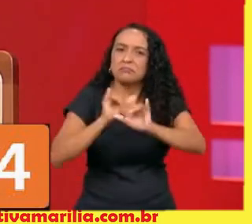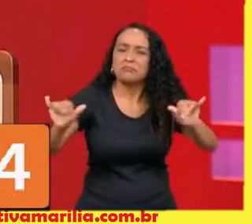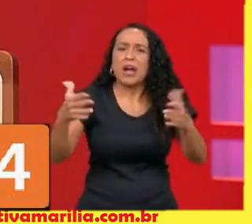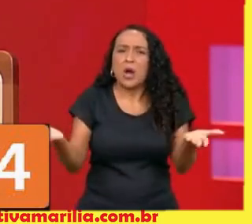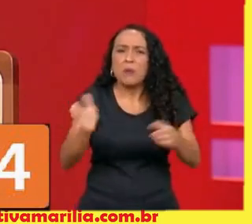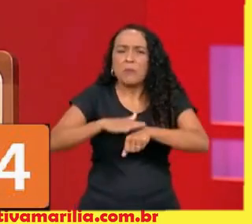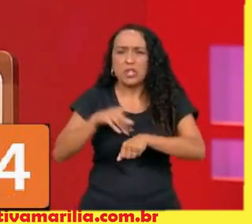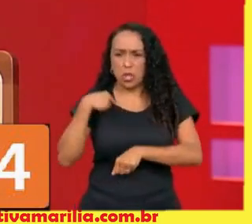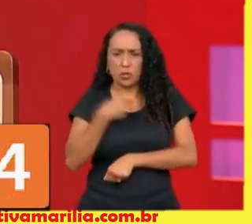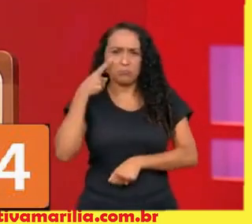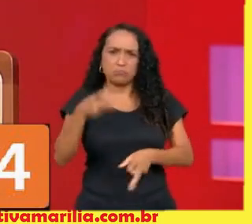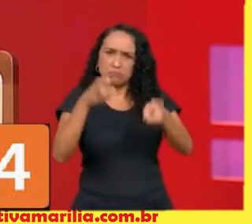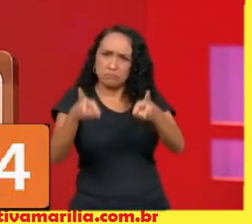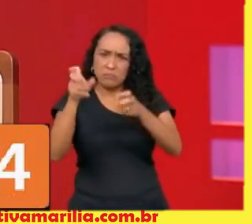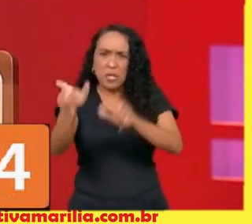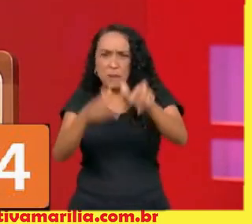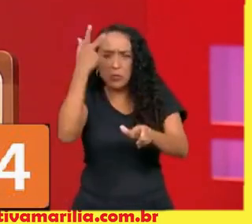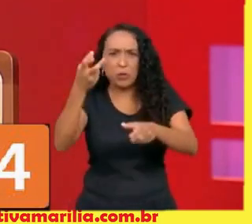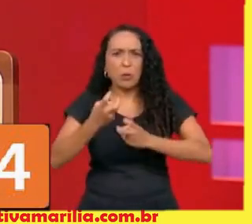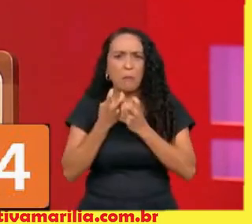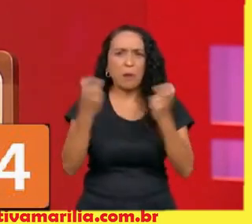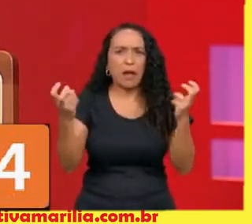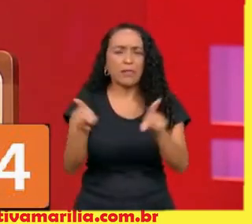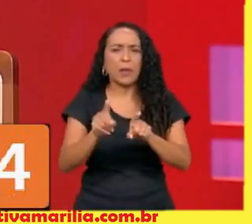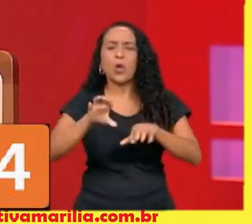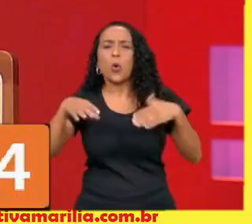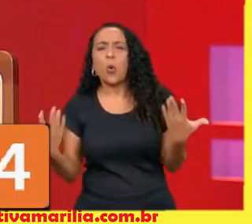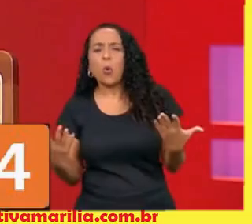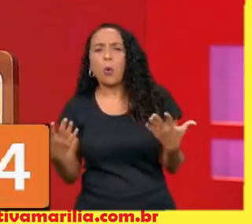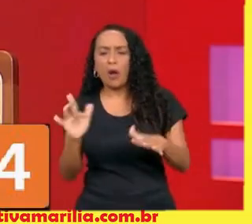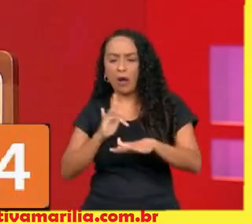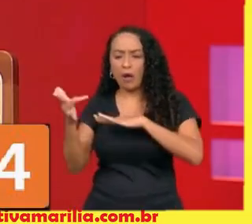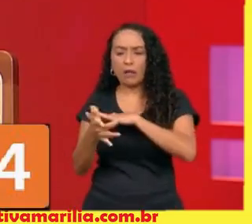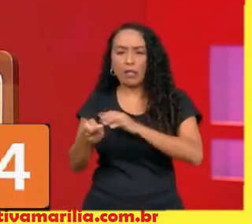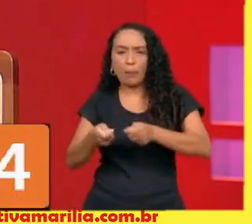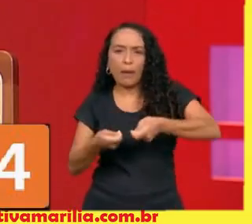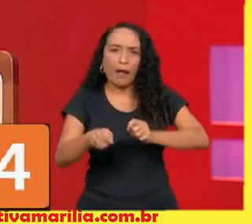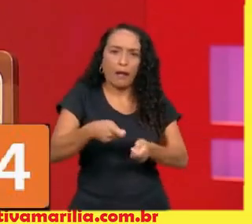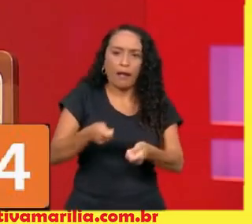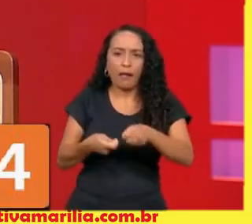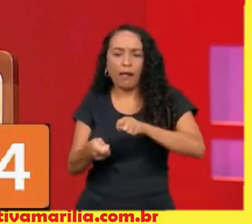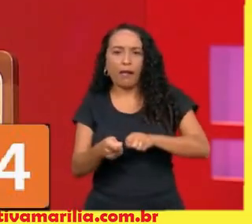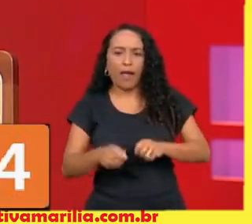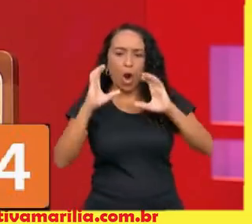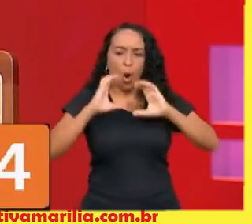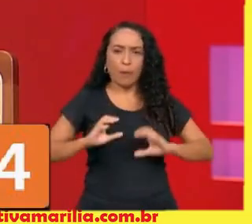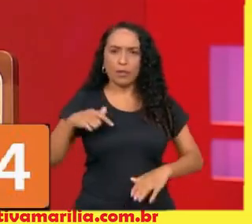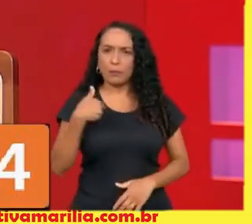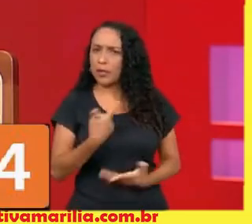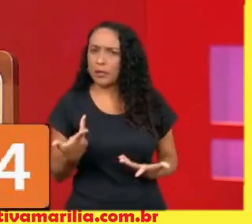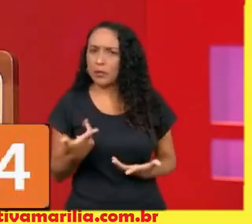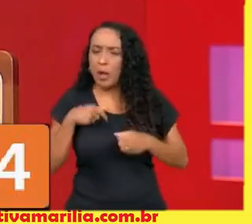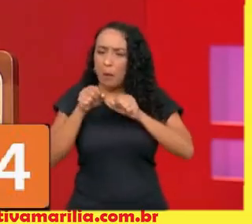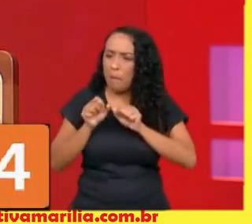muitas pessoas tendo voz ou, de certo modo, a dinâmica das redes sociais está moldando o nosso comportamento também? Ela é só um megafone